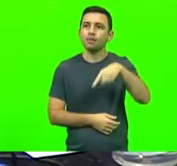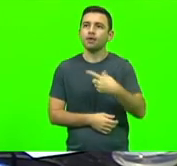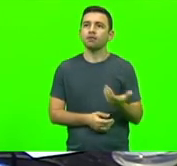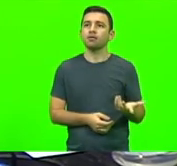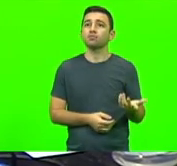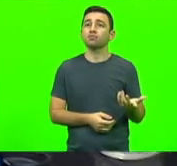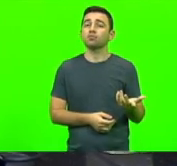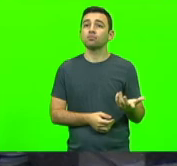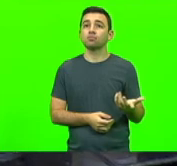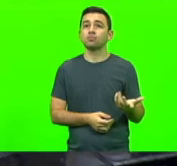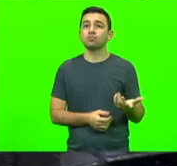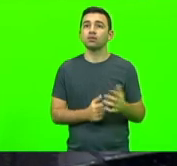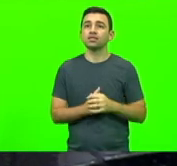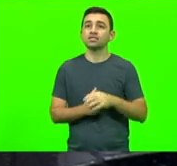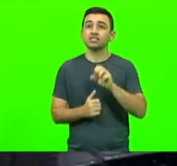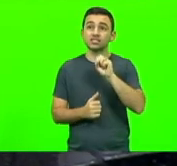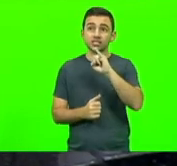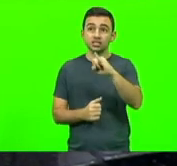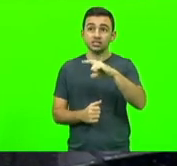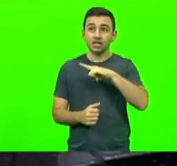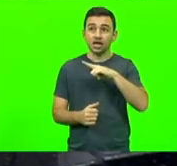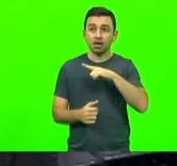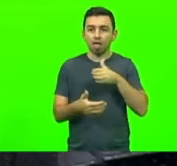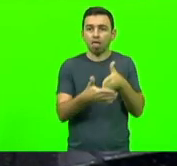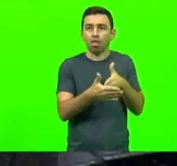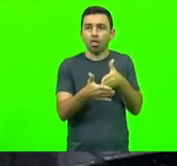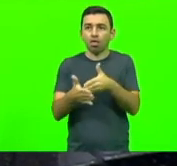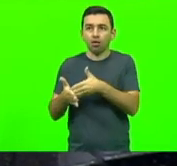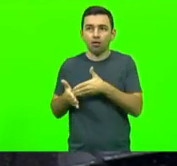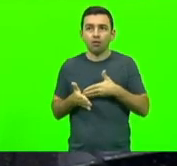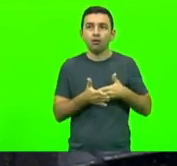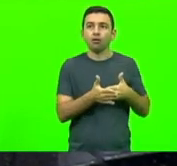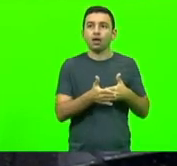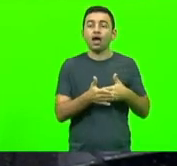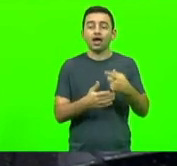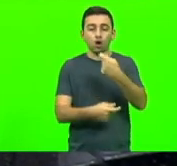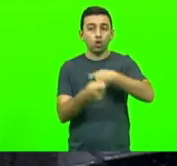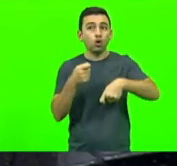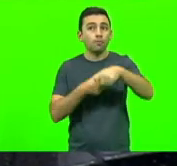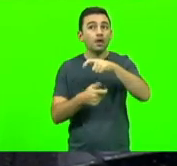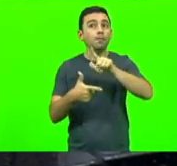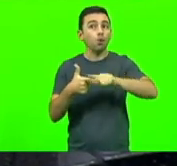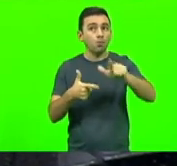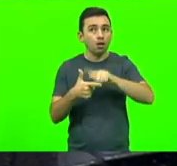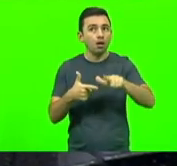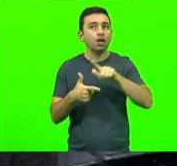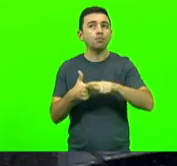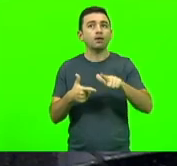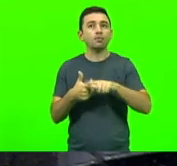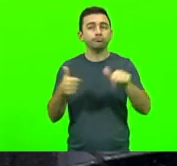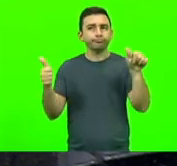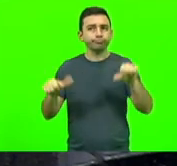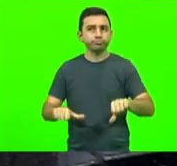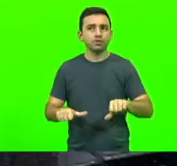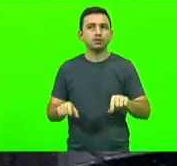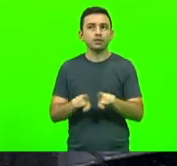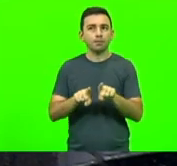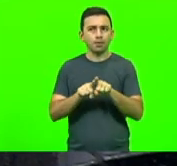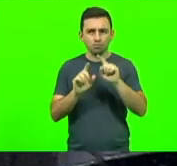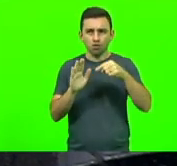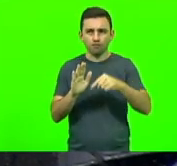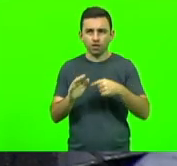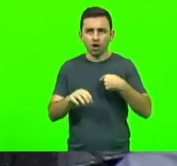ele, uma vez que você passa a cercear a liberdade das pessoas, até mesmo a economia é afetada. E, indo mais a fundo, conversando com